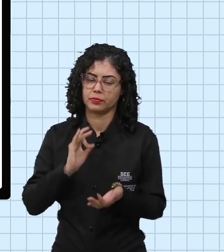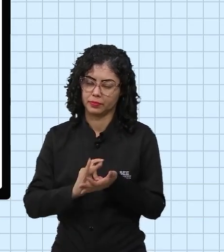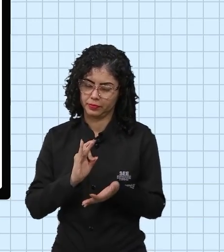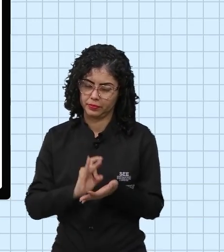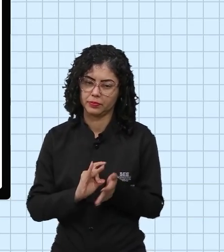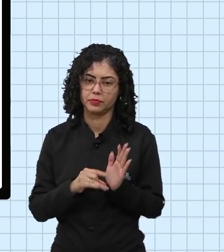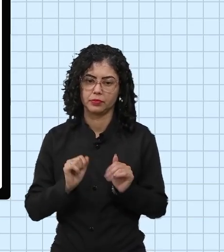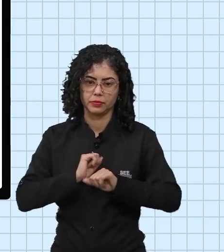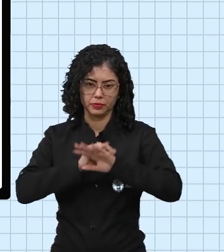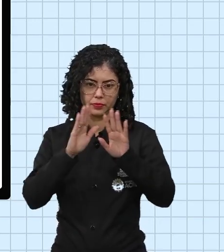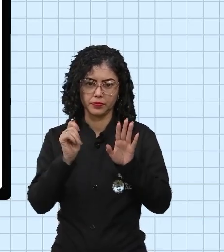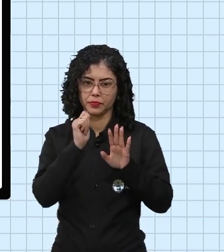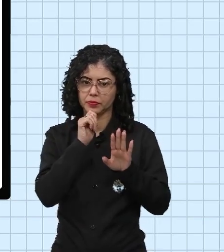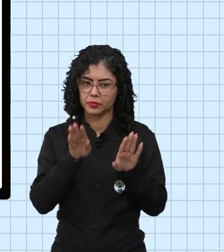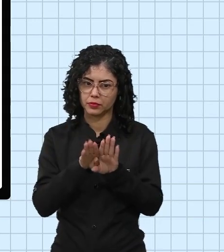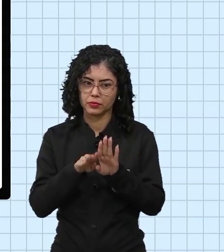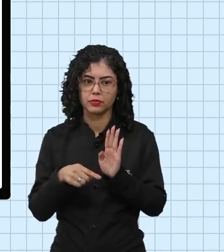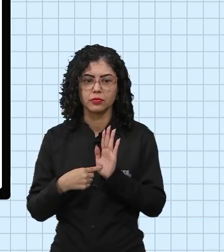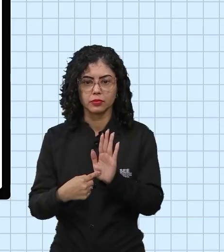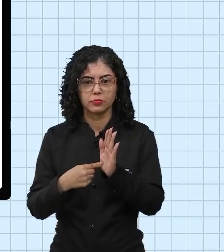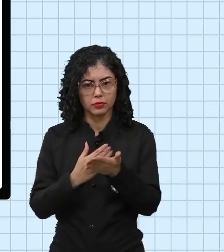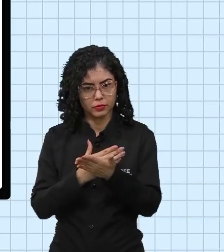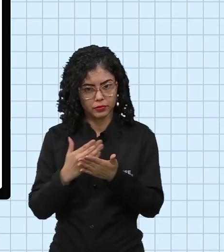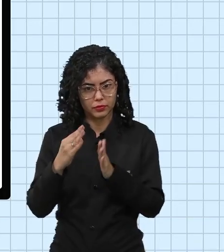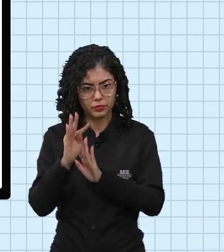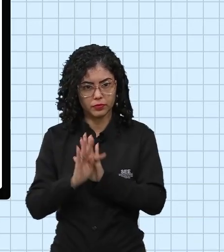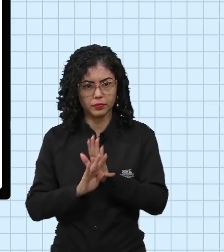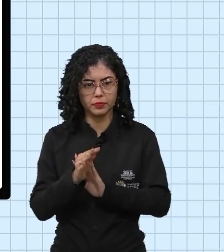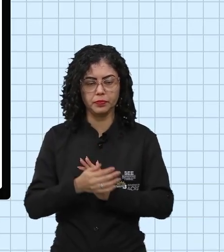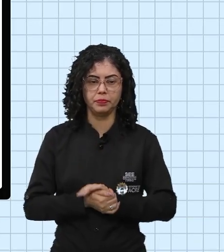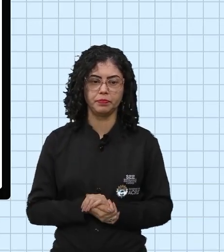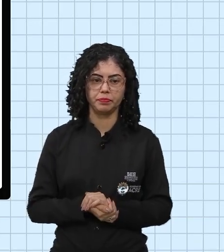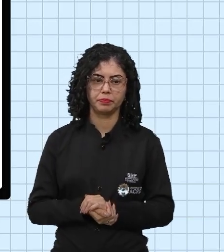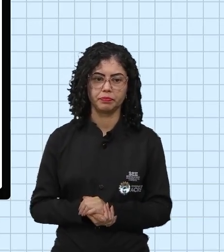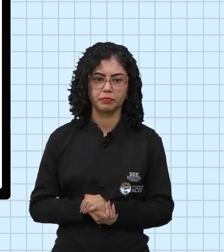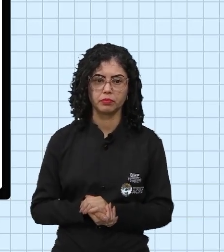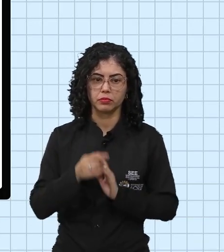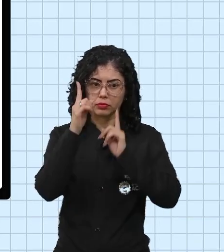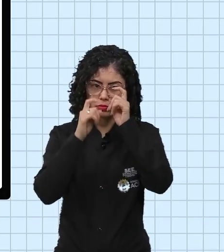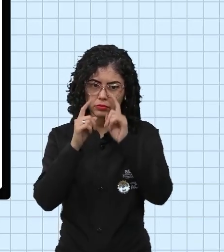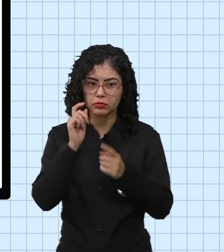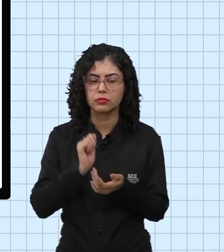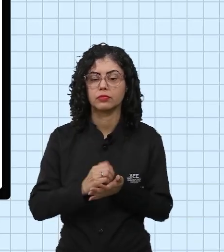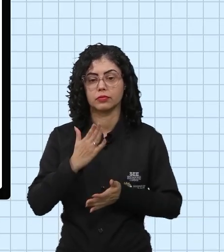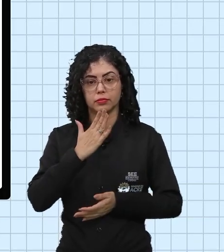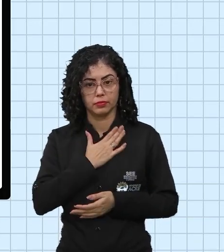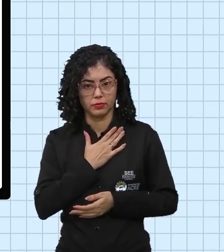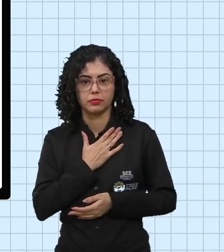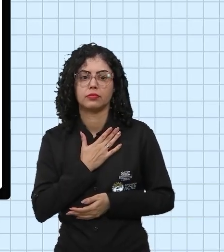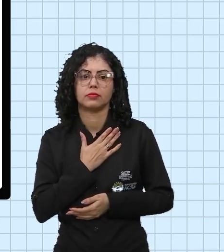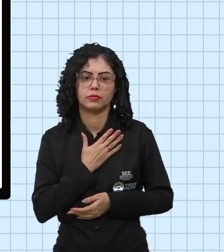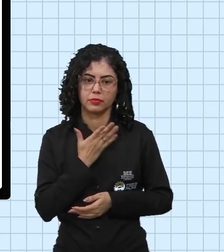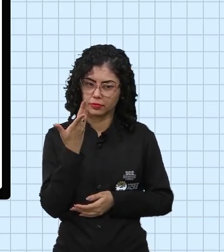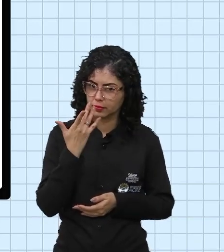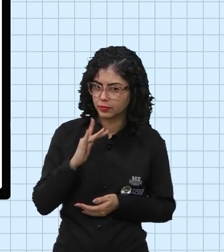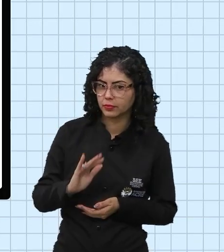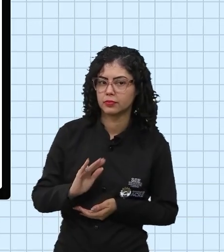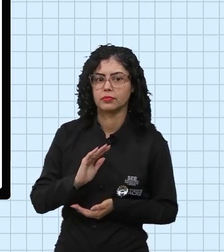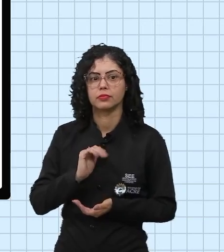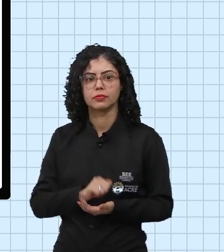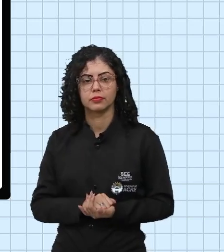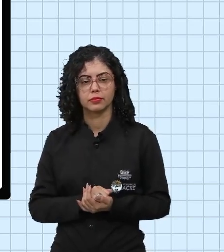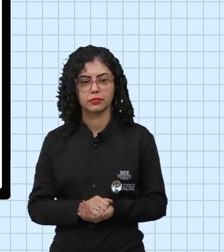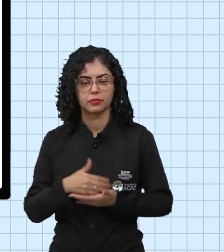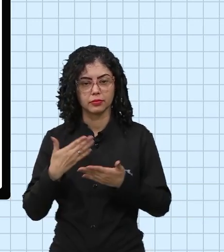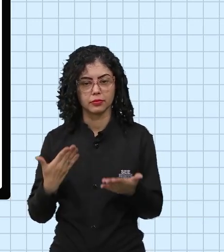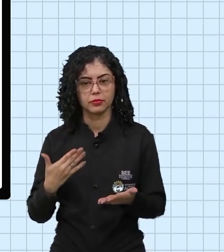mais explícito. Por quê? Porque estava lá no início do trecho. A expressão minha infância querida